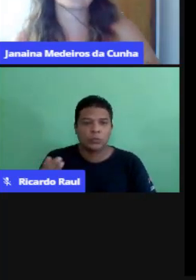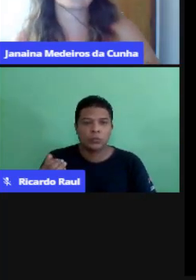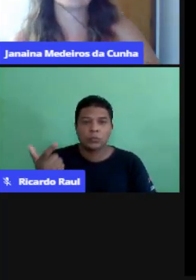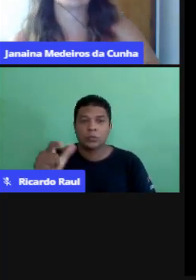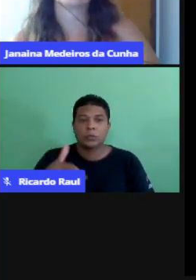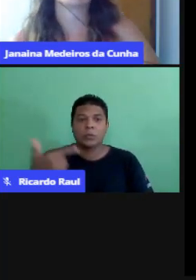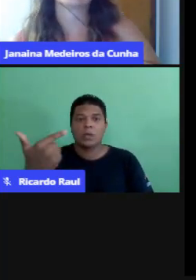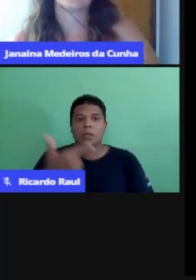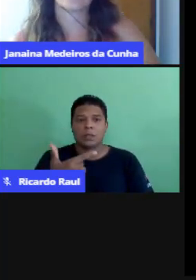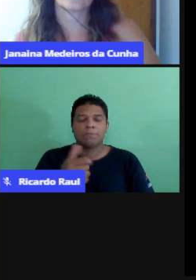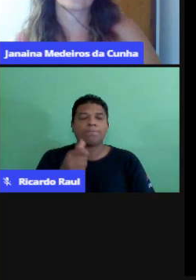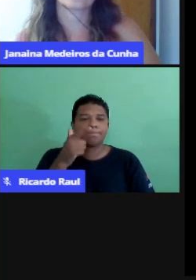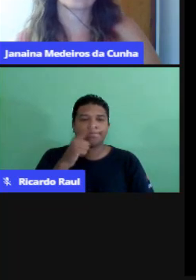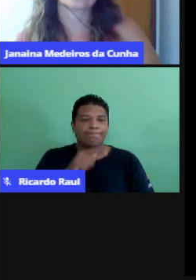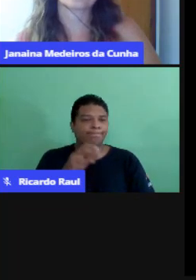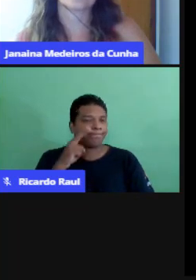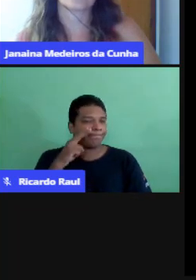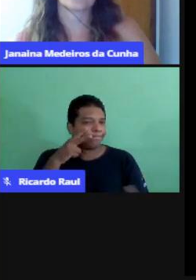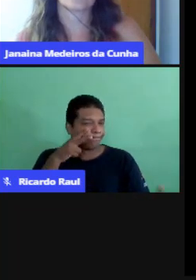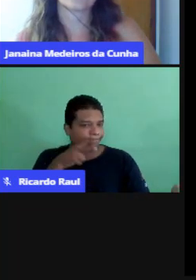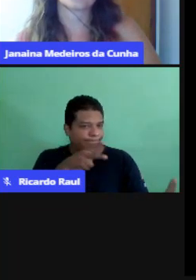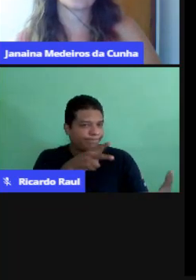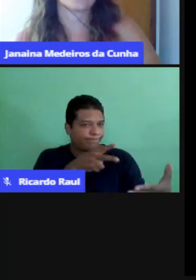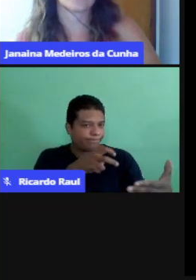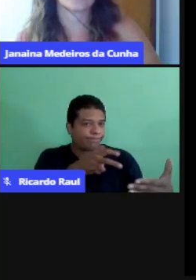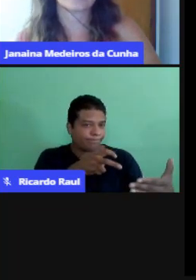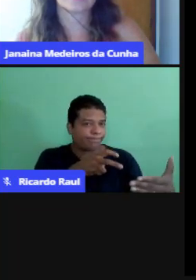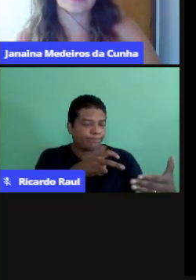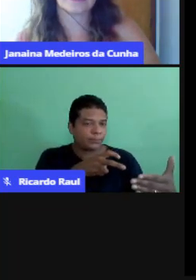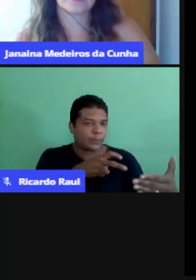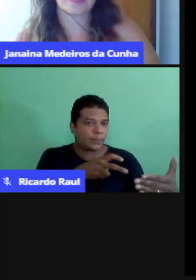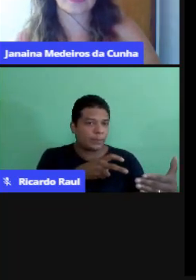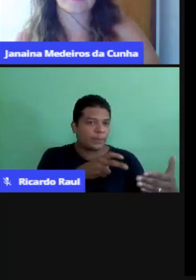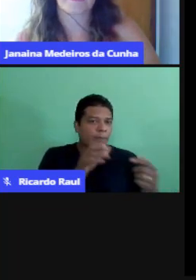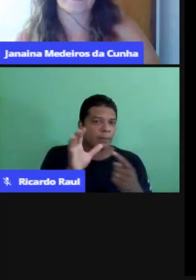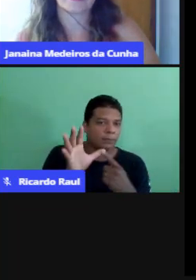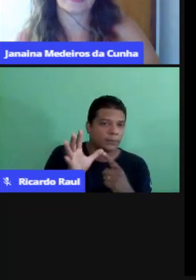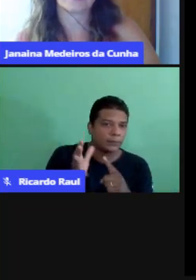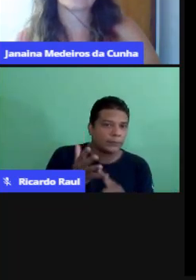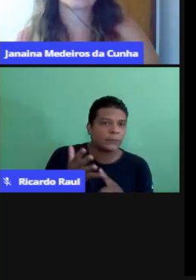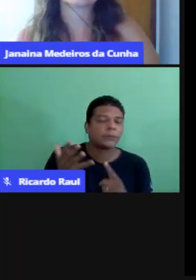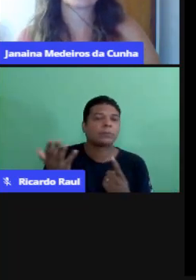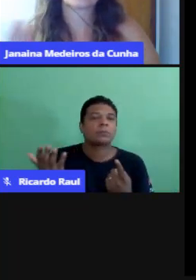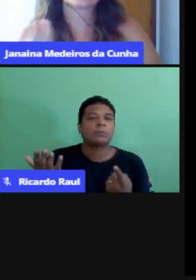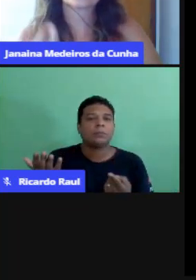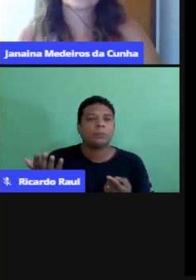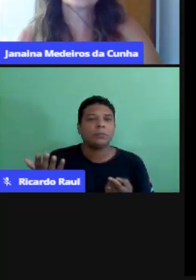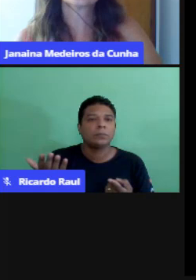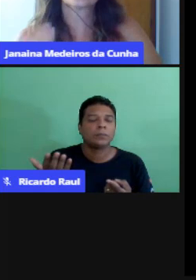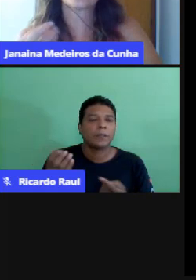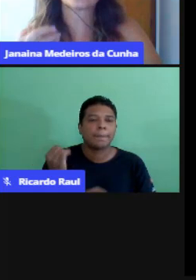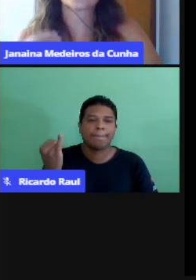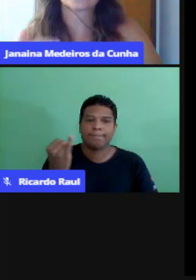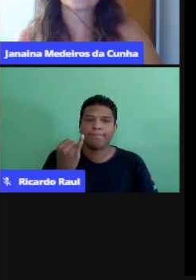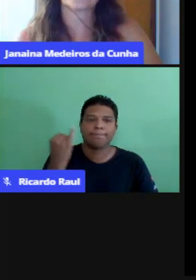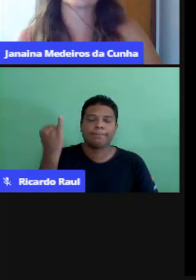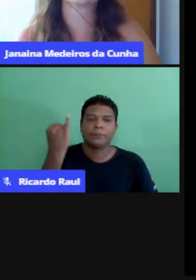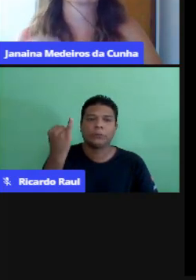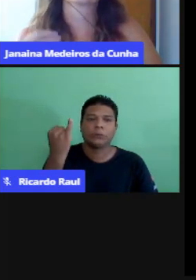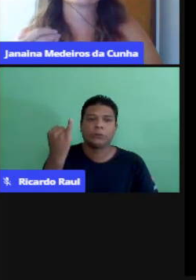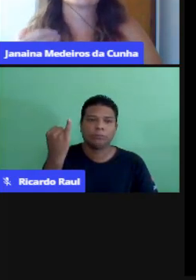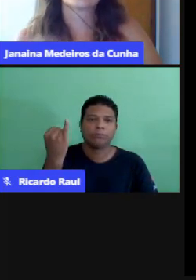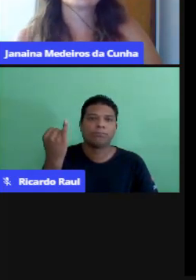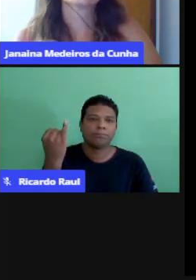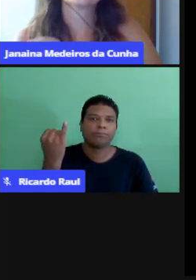eu vou conseguir ver se ele identifica algumas sílabas, né? Então é importante que o professor